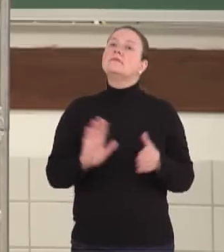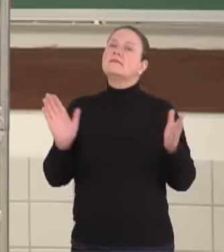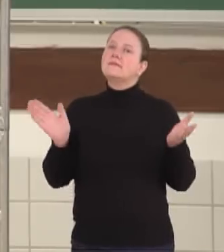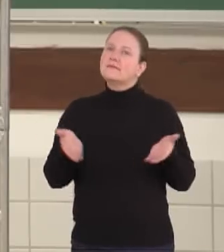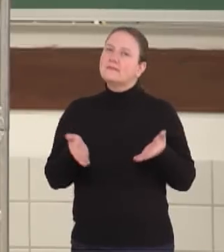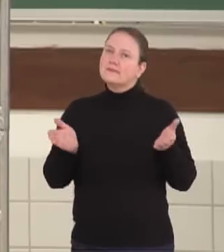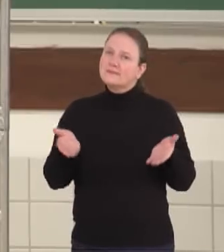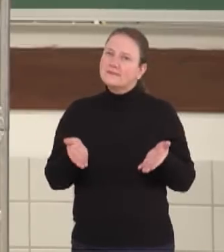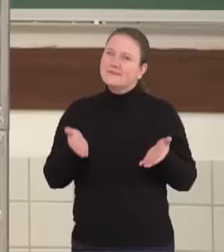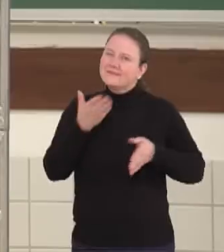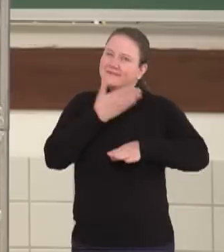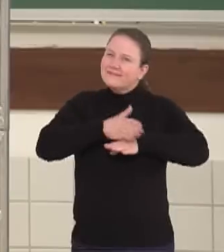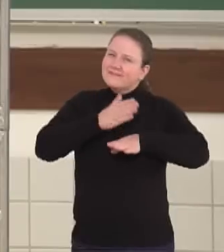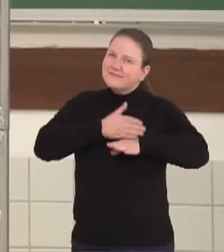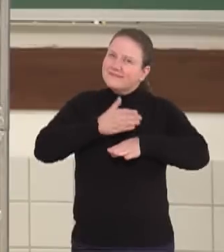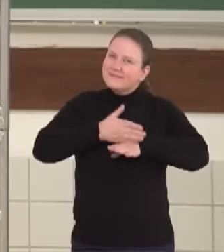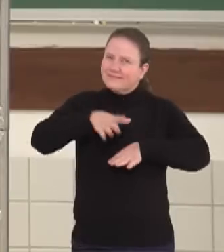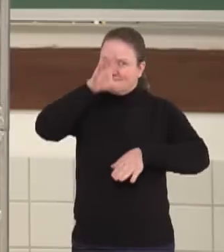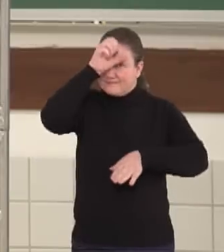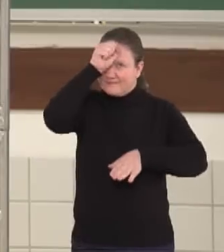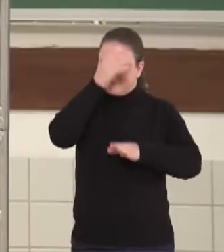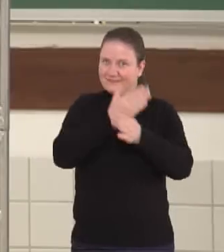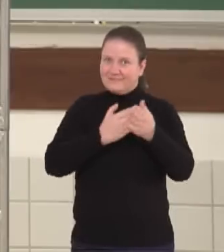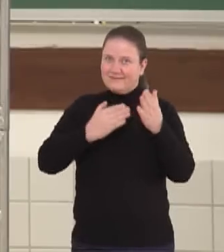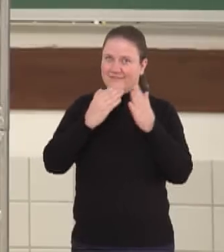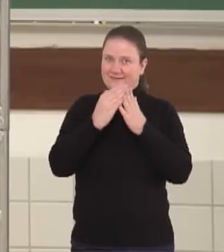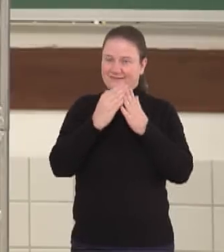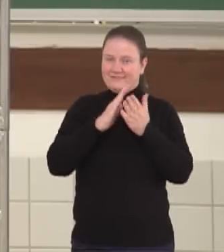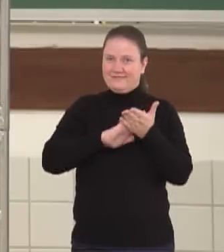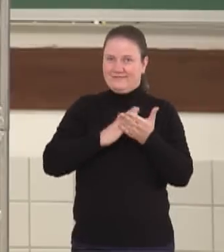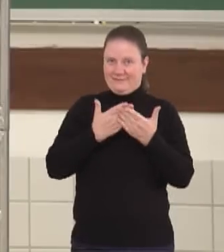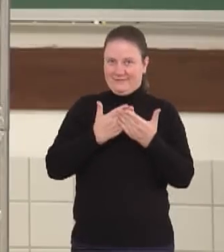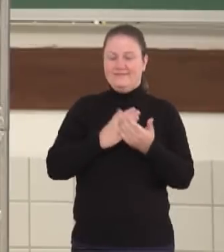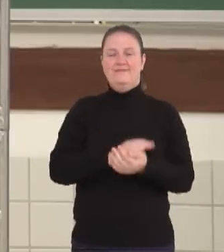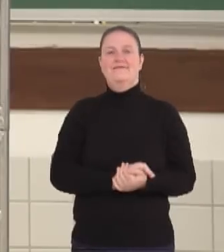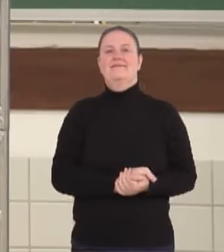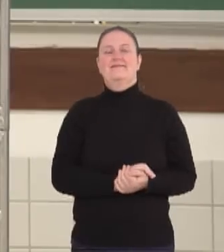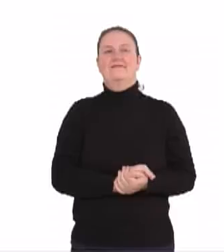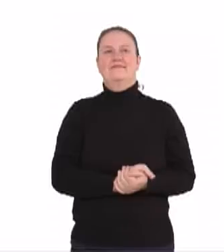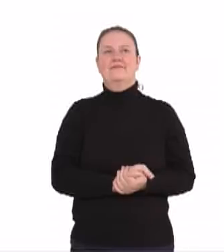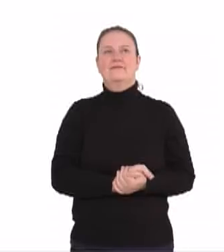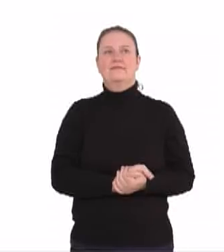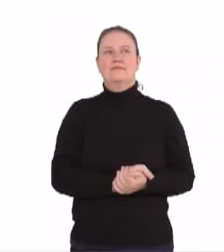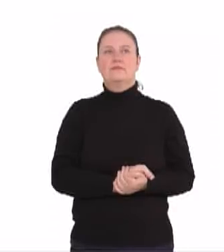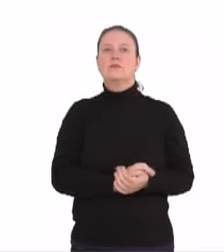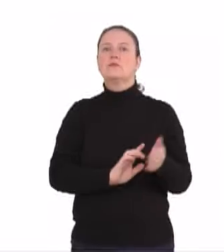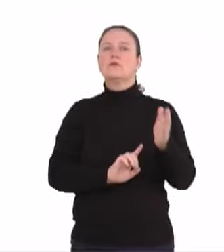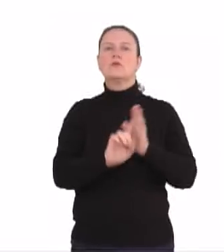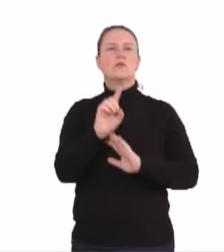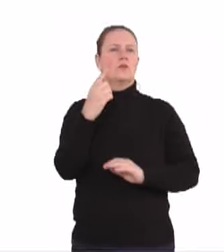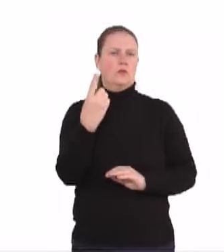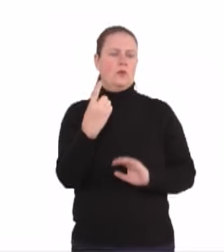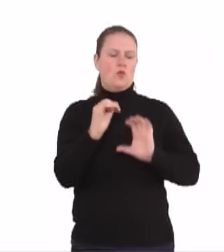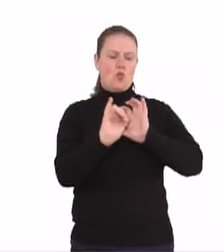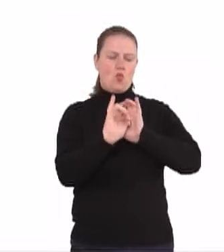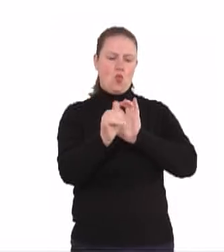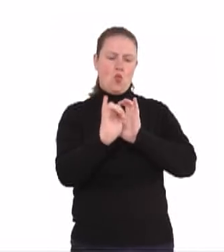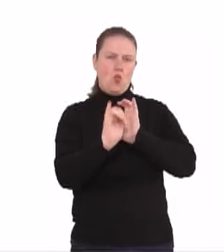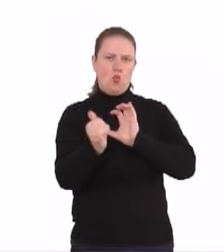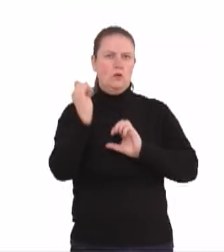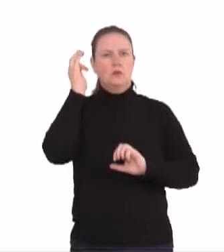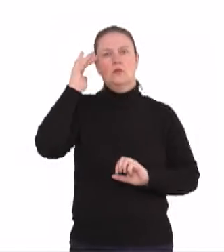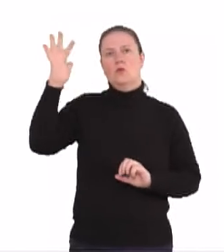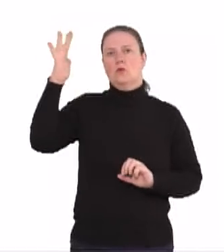Mais uma lista de exercícios para a gente aprender um pouco mais de interpretação. Questão 1. O conto ficcional tem